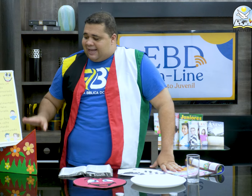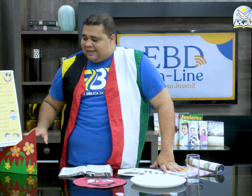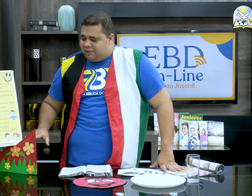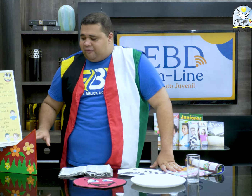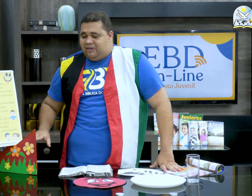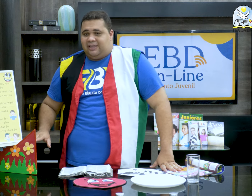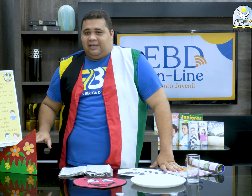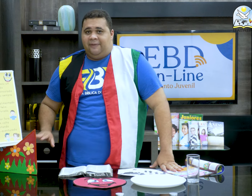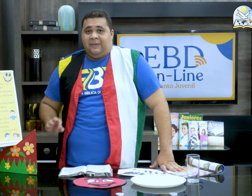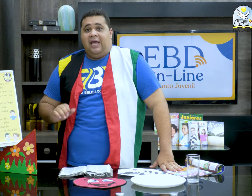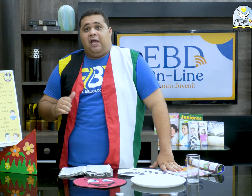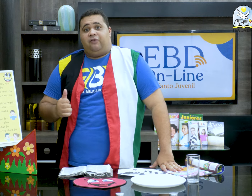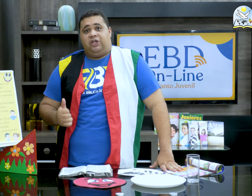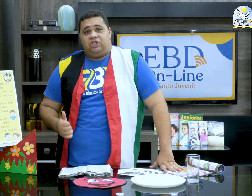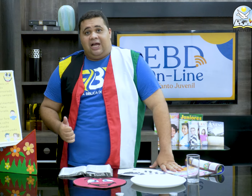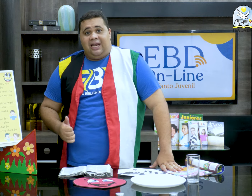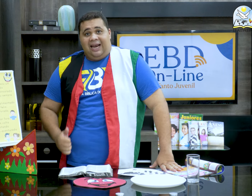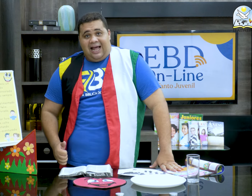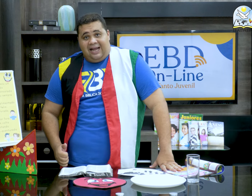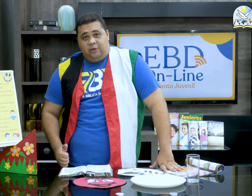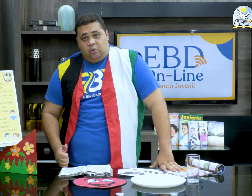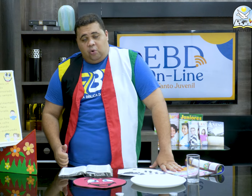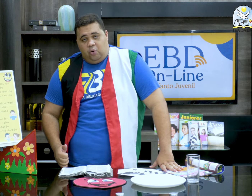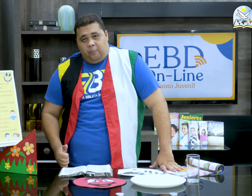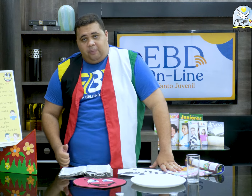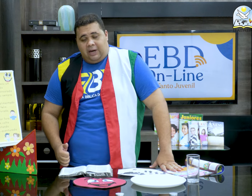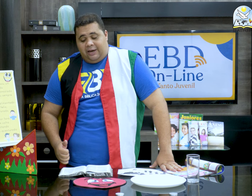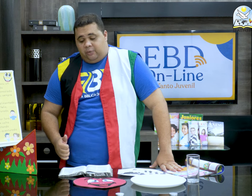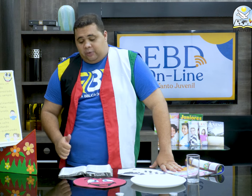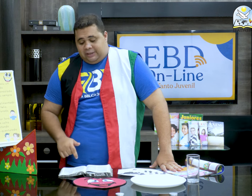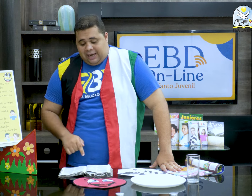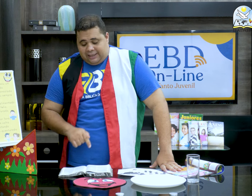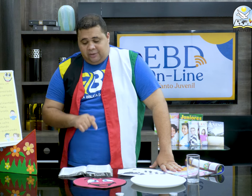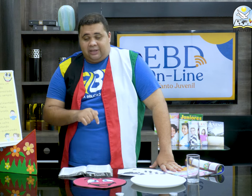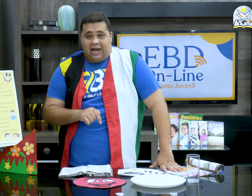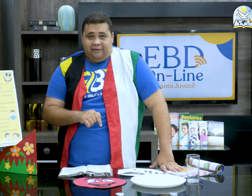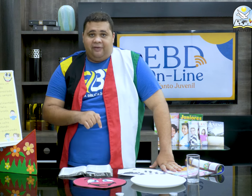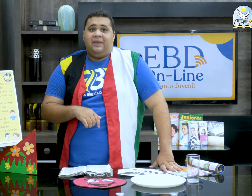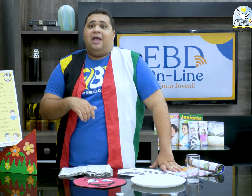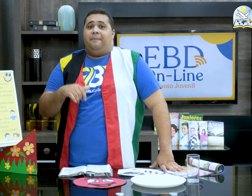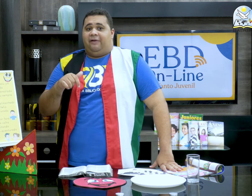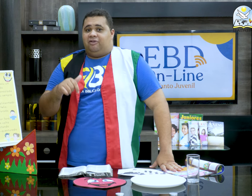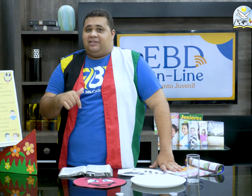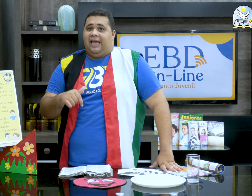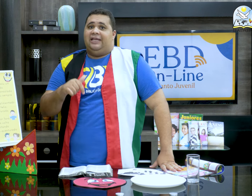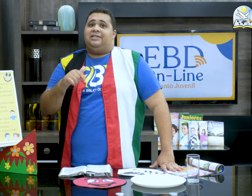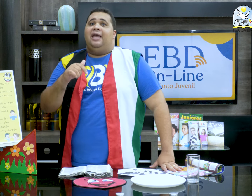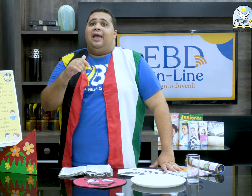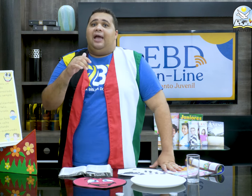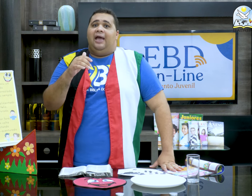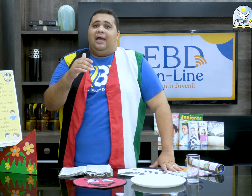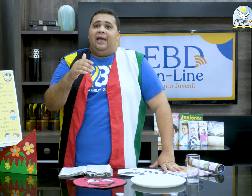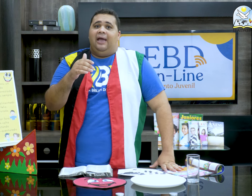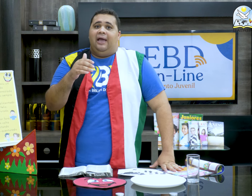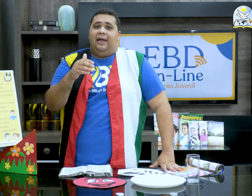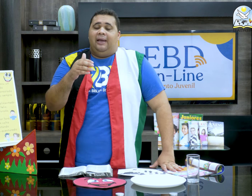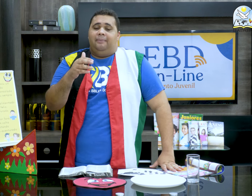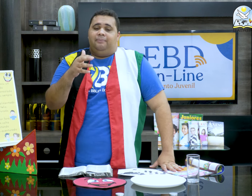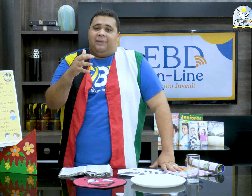ess essa arte que eu fiz aqui eu vou deixar lá no grupo lá no ind aqui no Drive para vocês